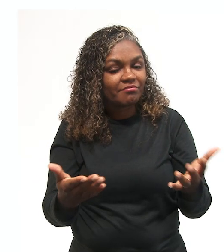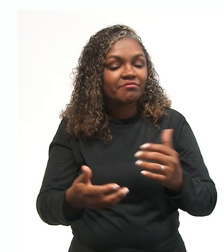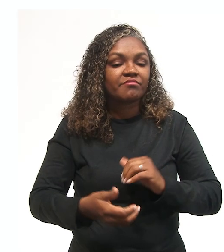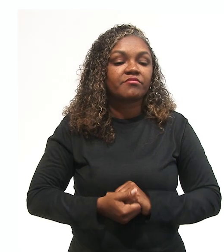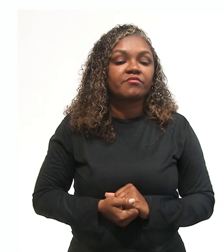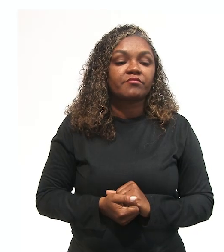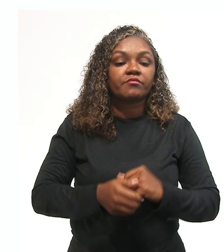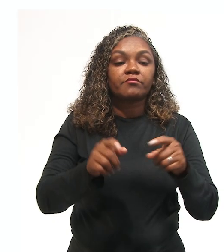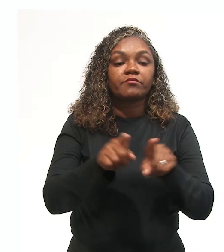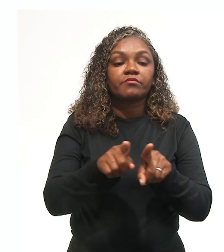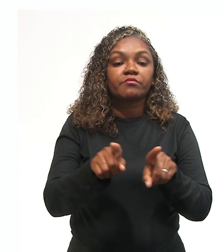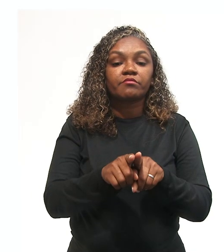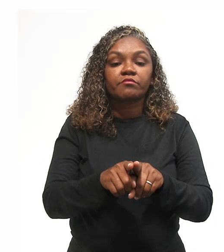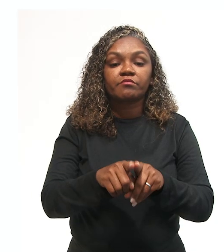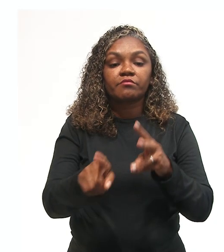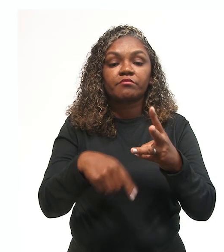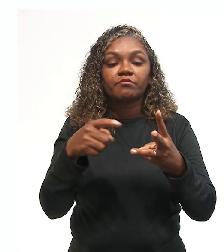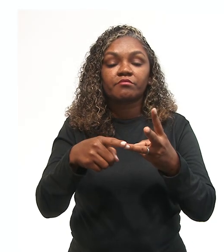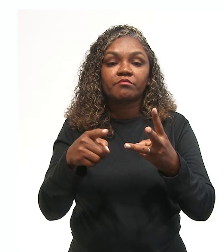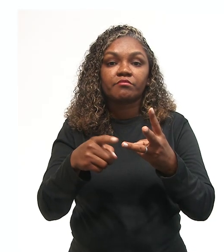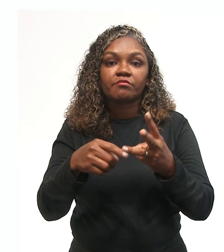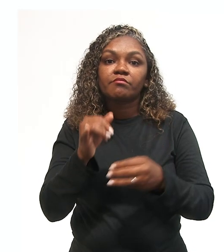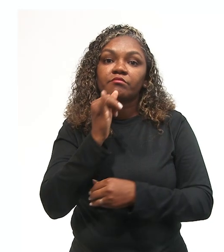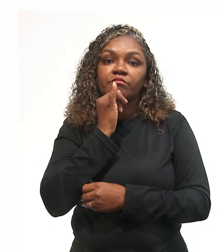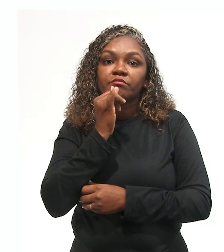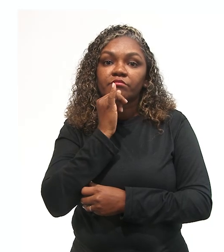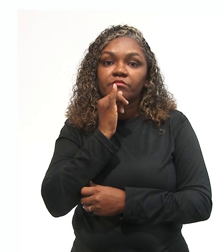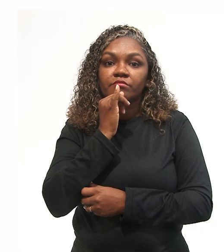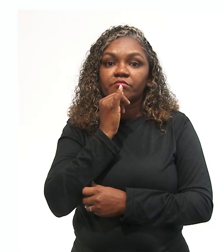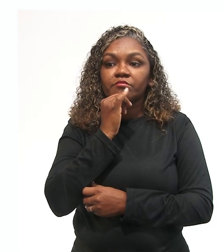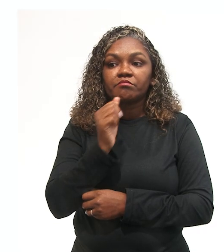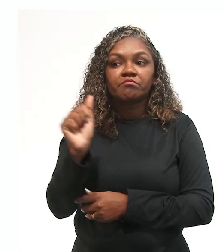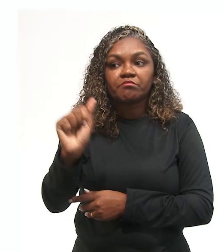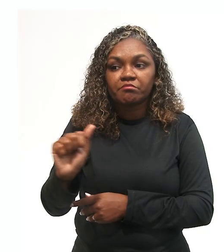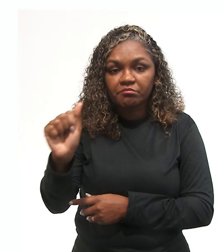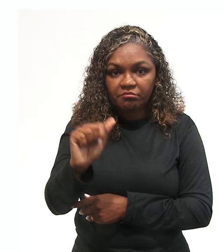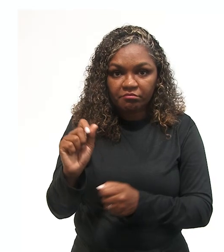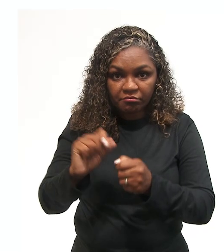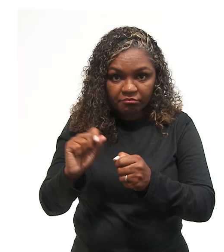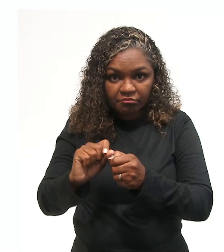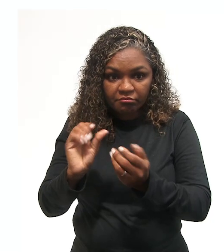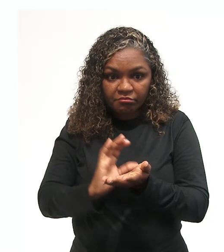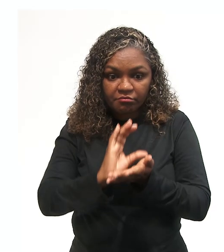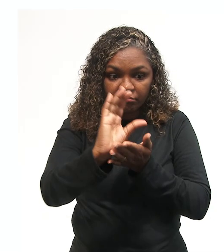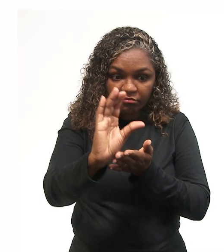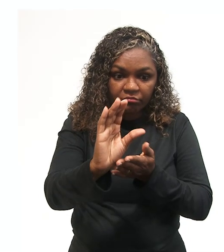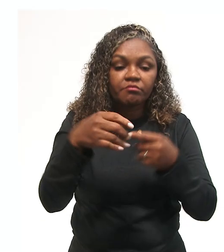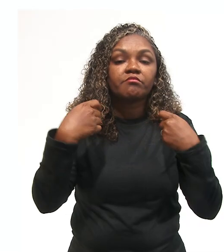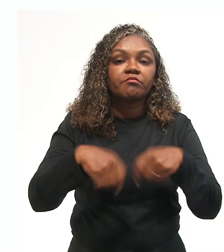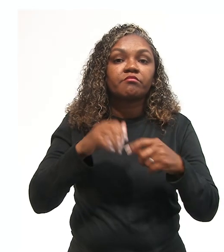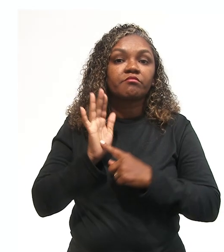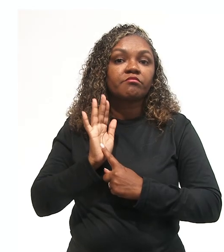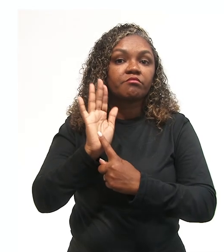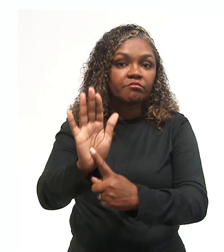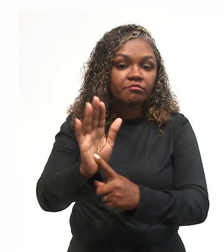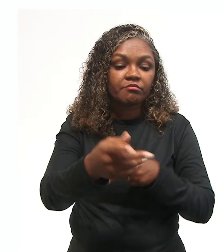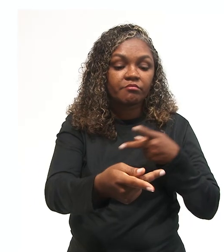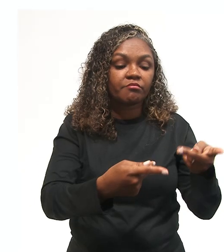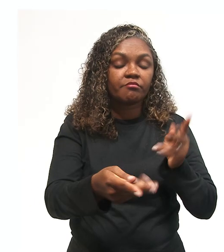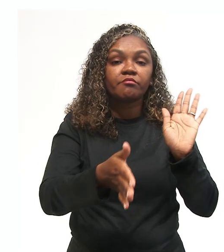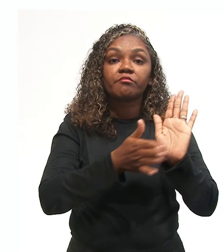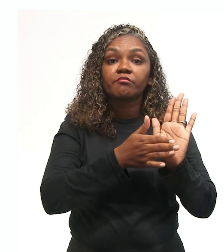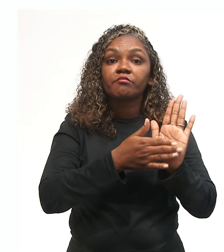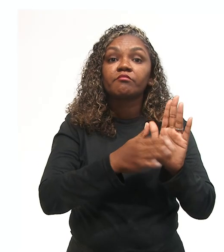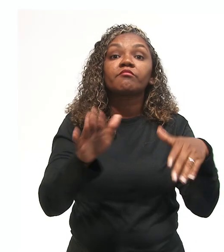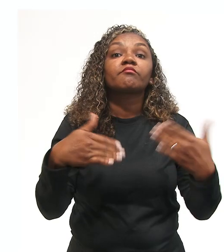se espera que determinada entidade financie, né, a pesquisa, então, obviamente, você precisa apresentar a proposta